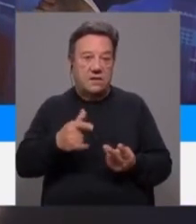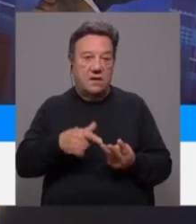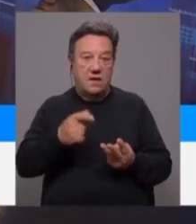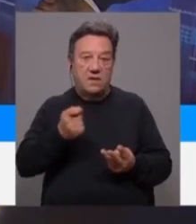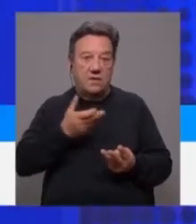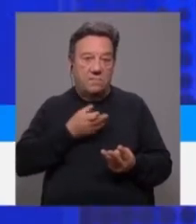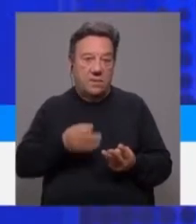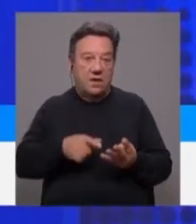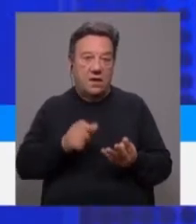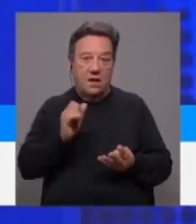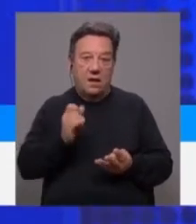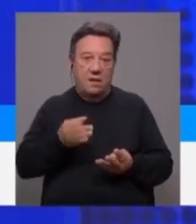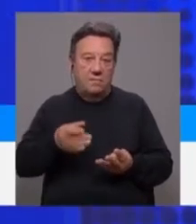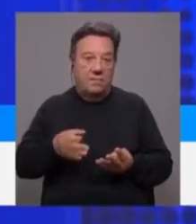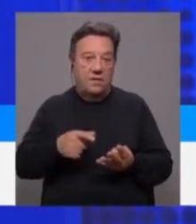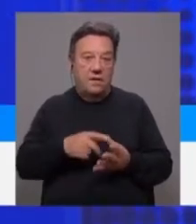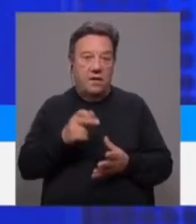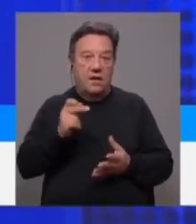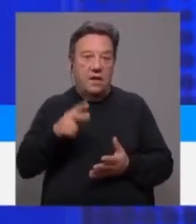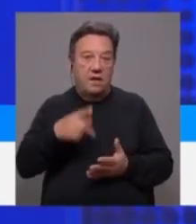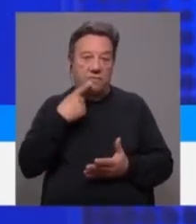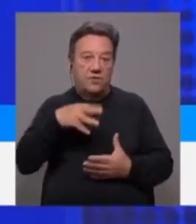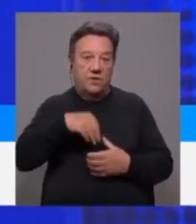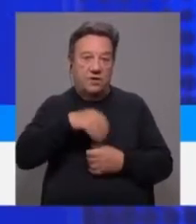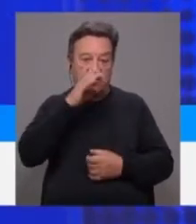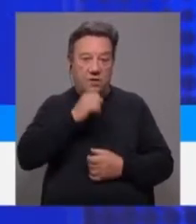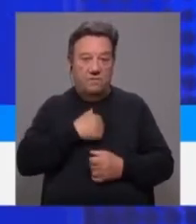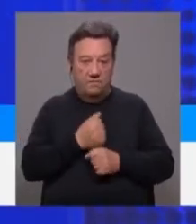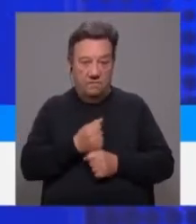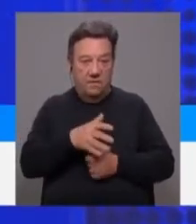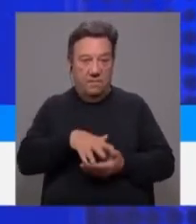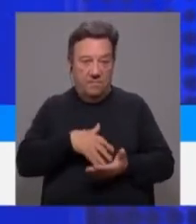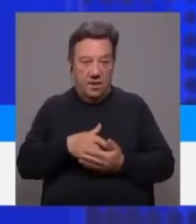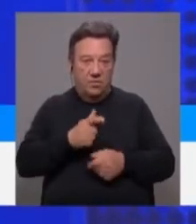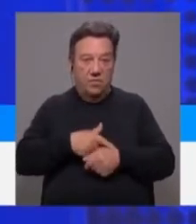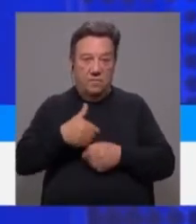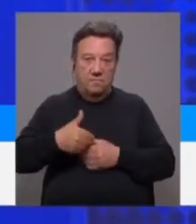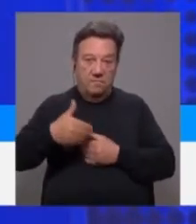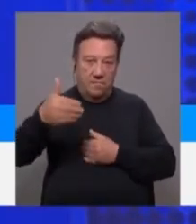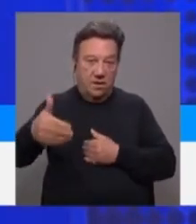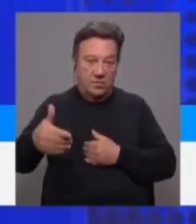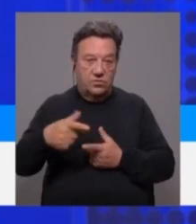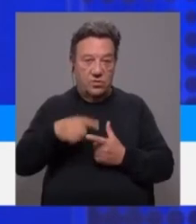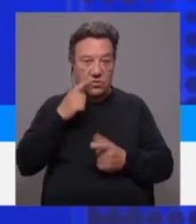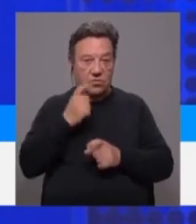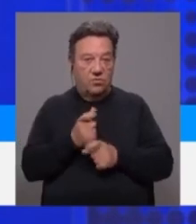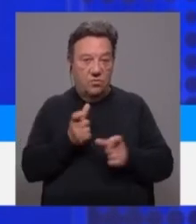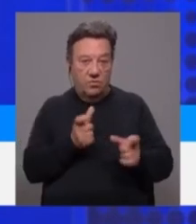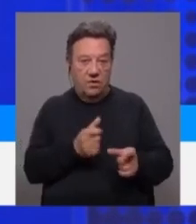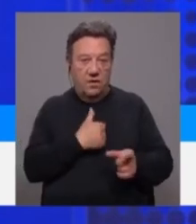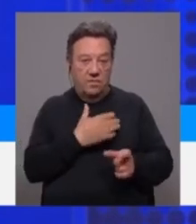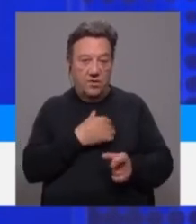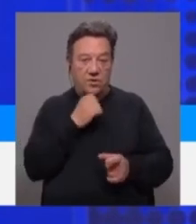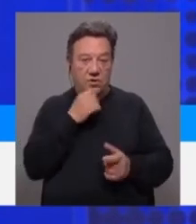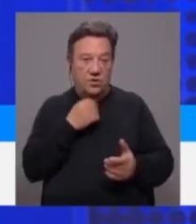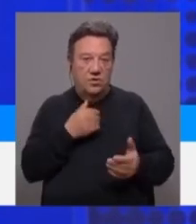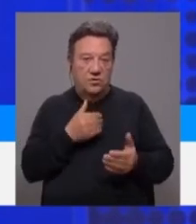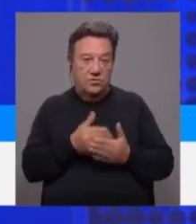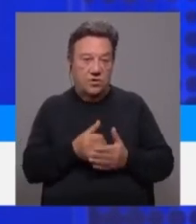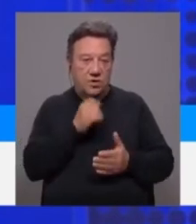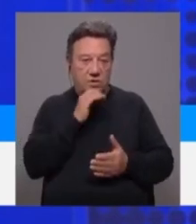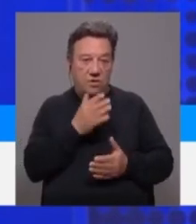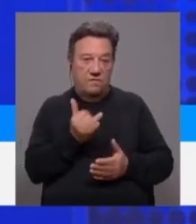EDP galp e voltar para o para a esfera dos nós fazemos um plano a longo prazo com o controle das empresas seguiria